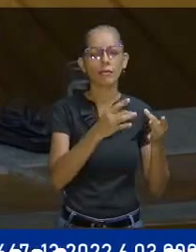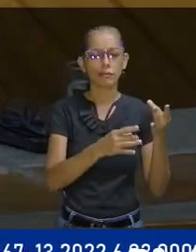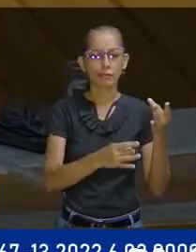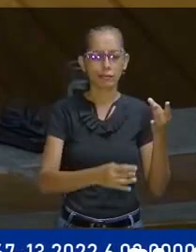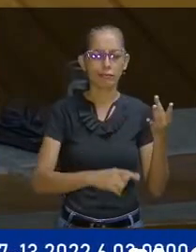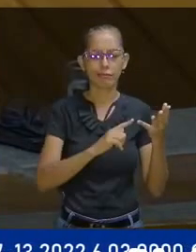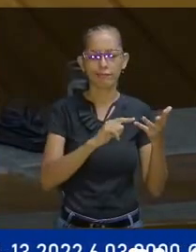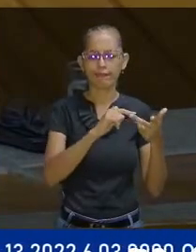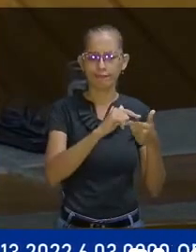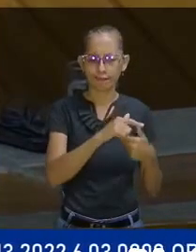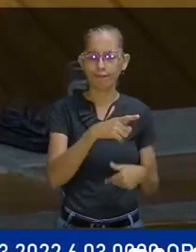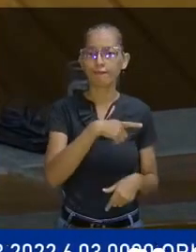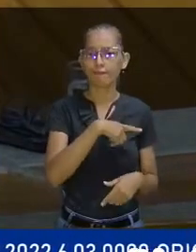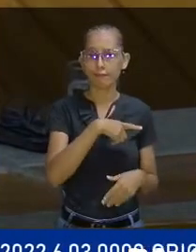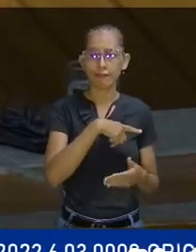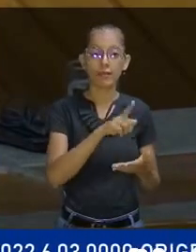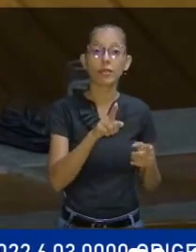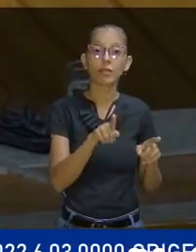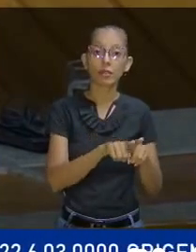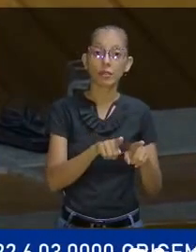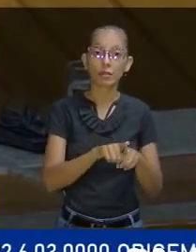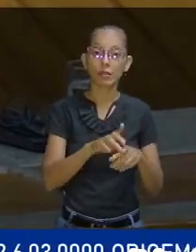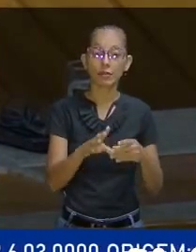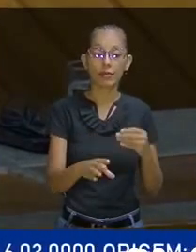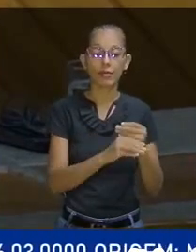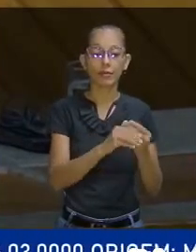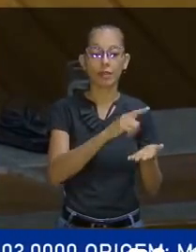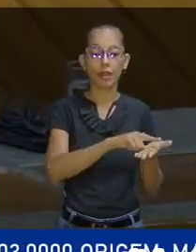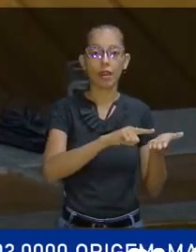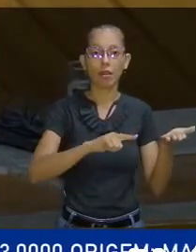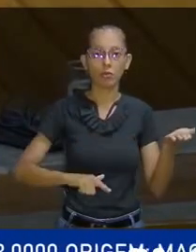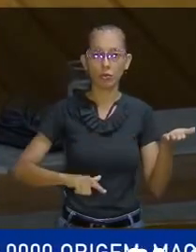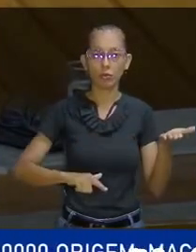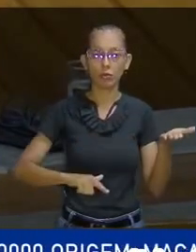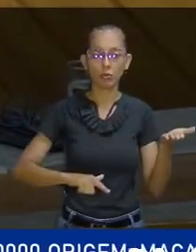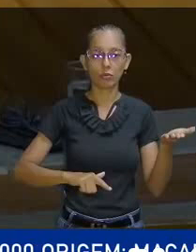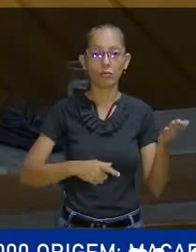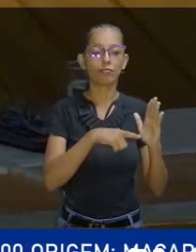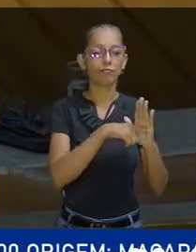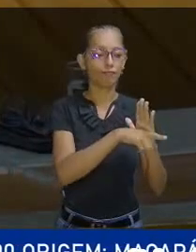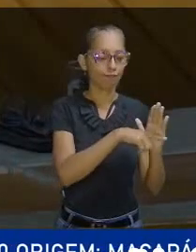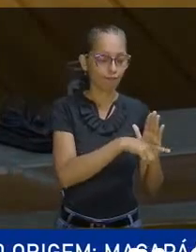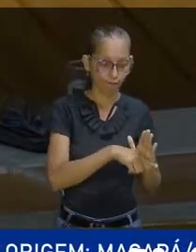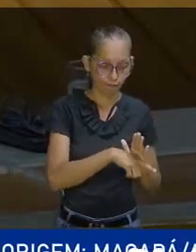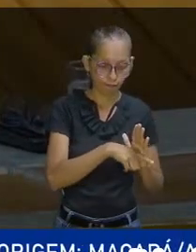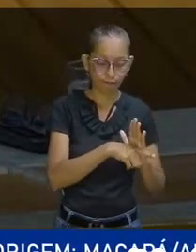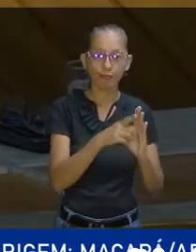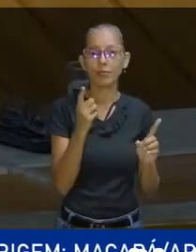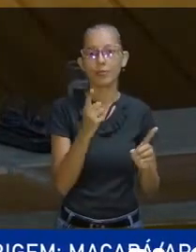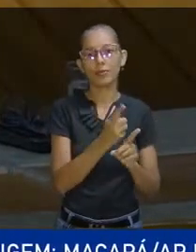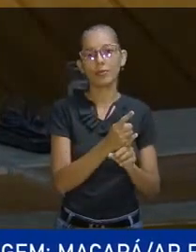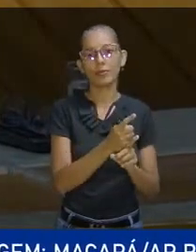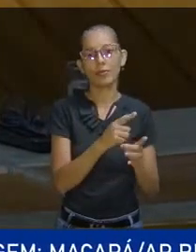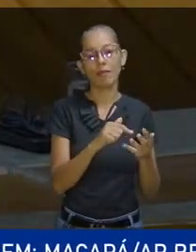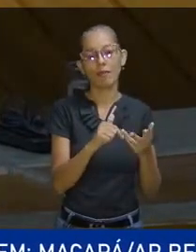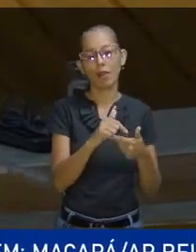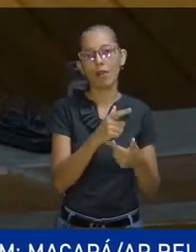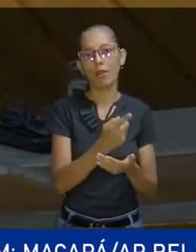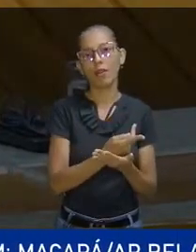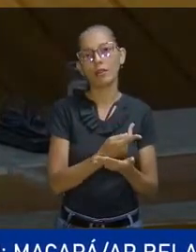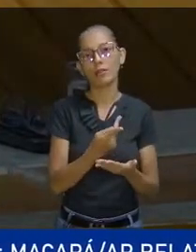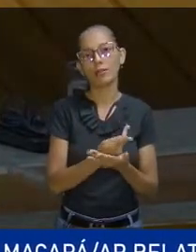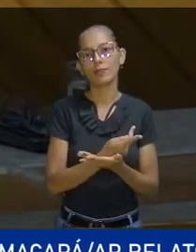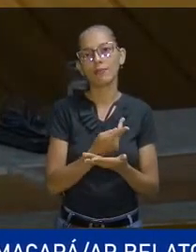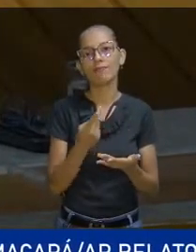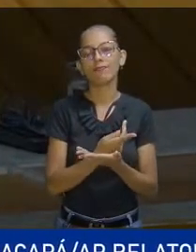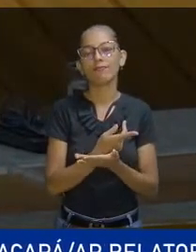juntados com um laudo pericial que validou aquilo que constava, em princípio, como indiciário, mas depois, com a validação